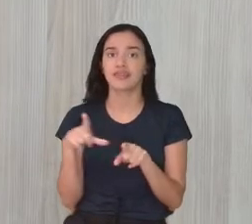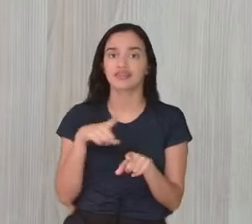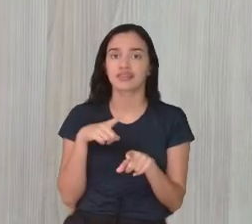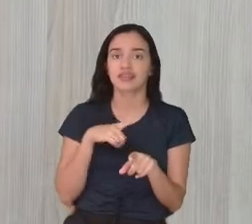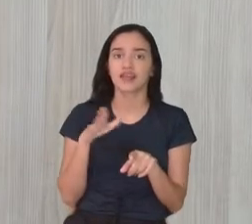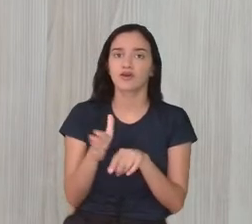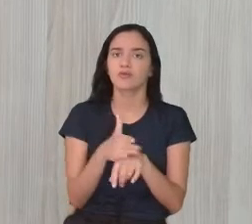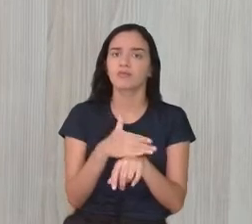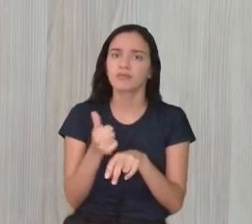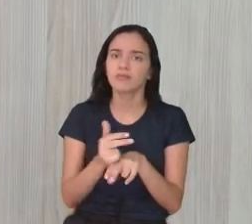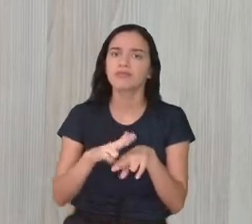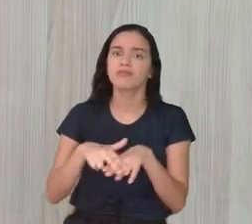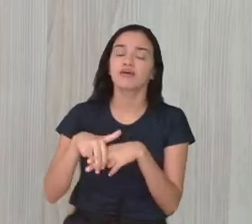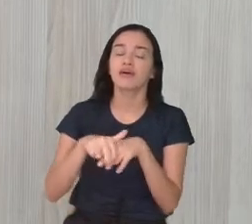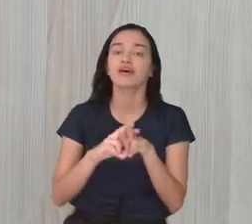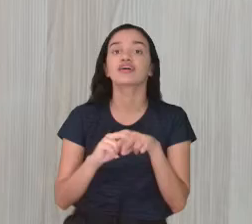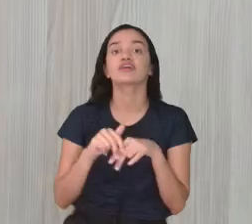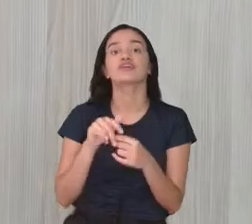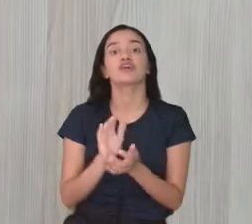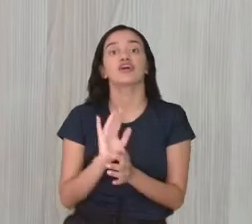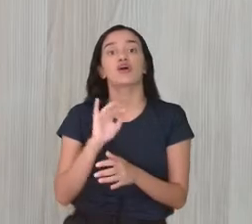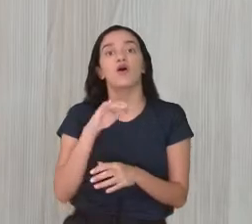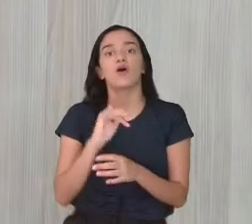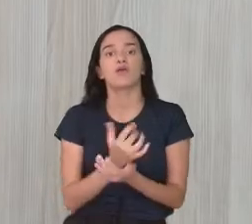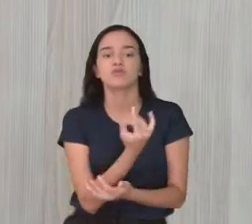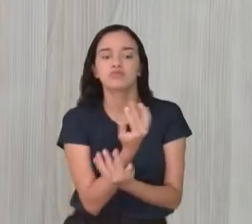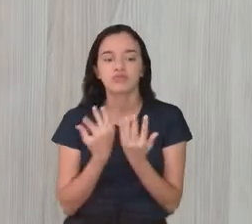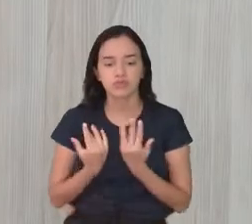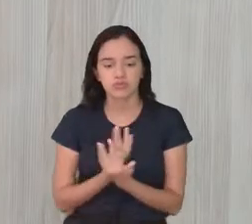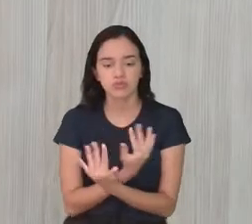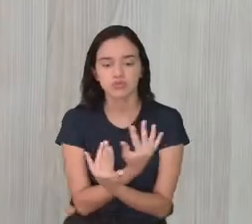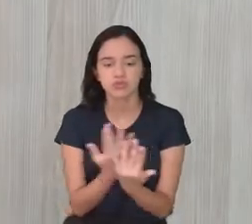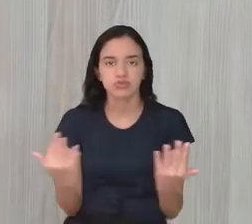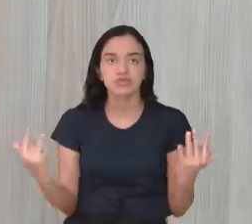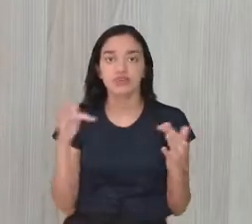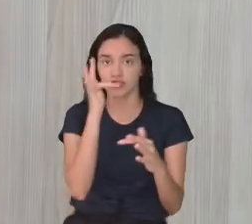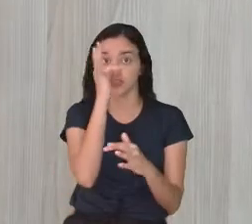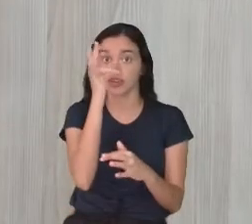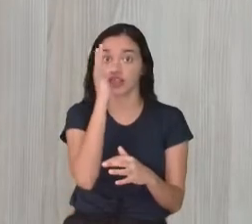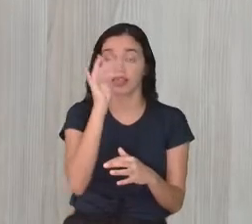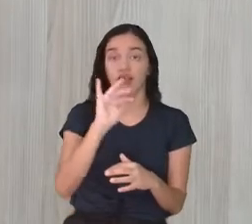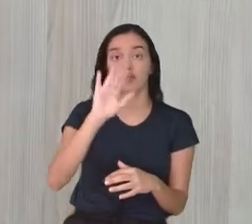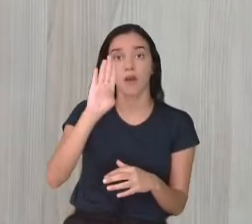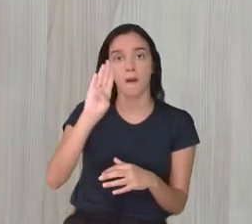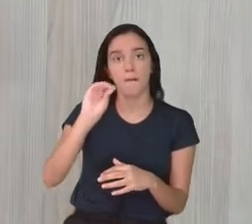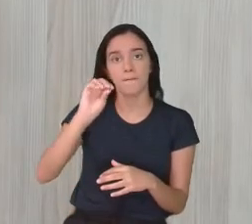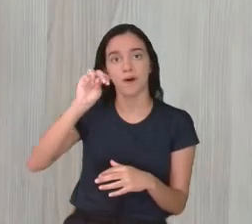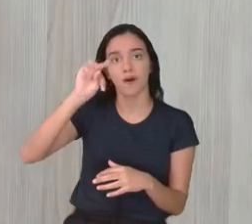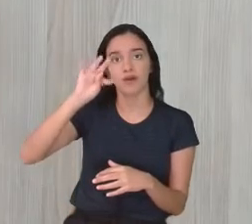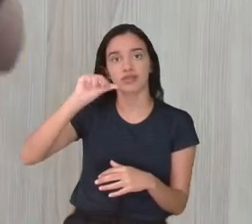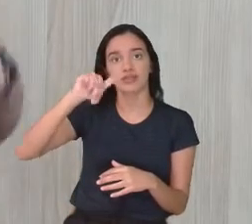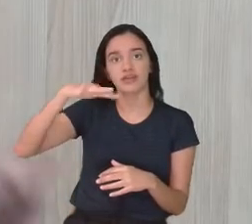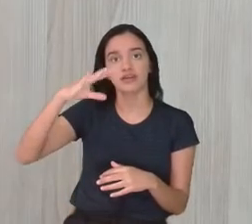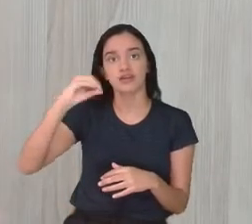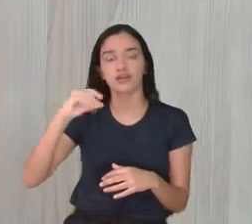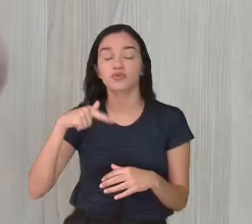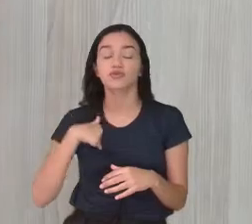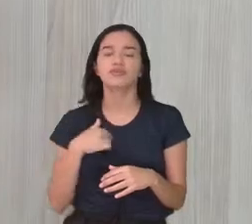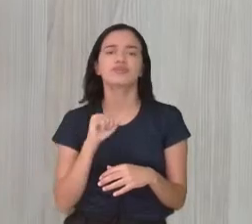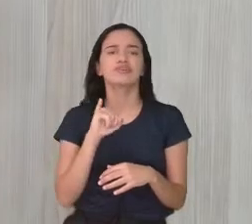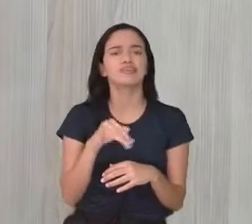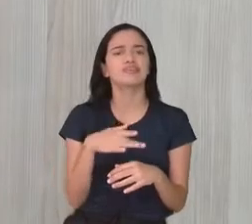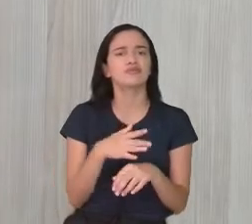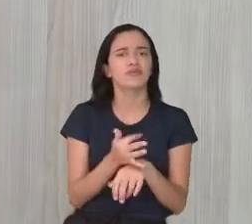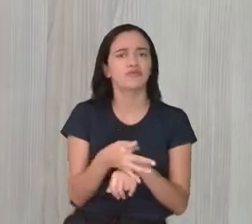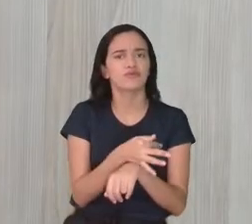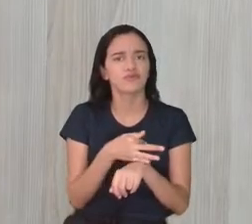ali o nosso jardim botânico. Se você não conheceu nessas férias, peça para ir aí, ó, a sua família no final de semana. Fala aí